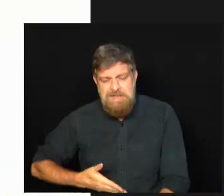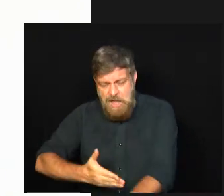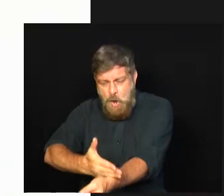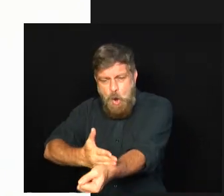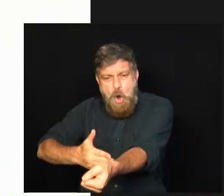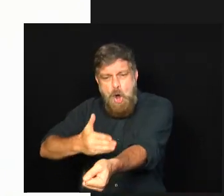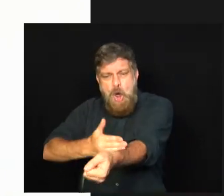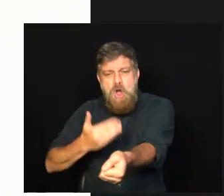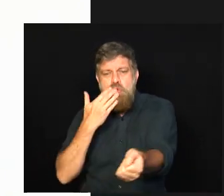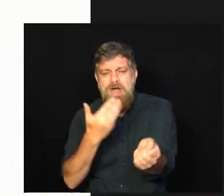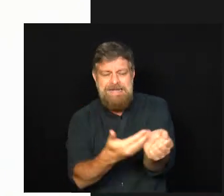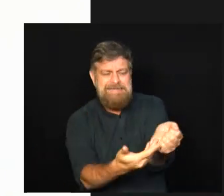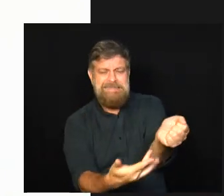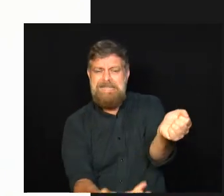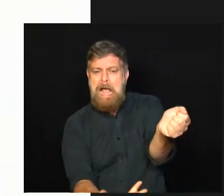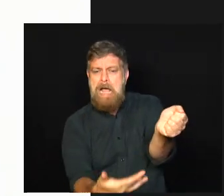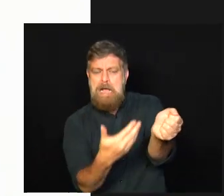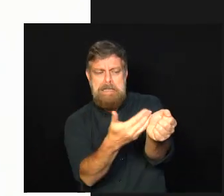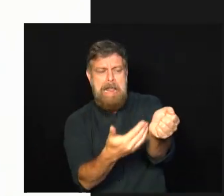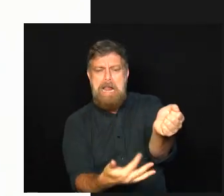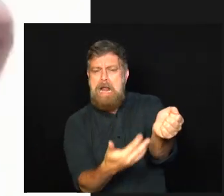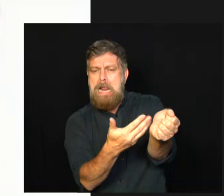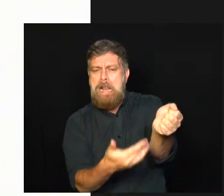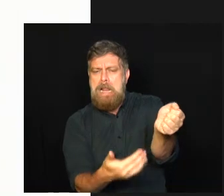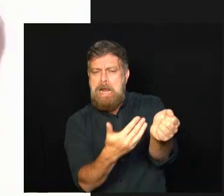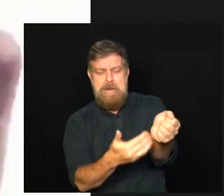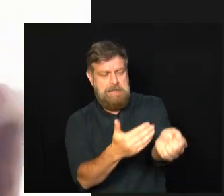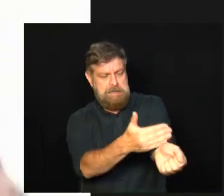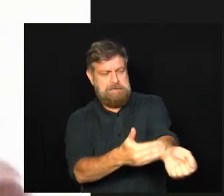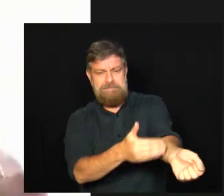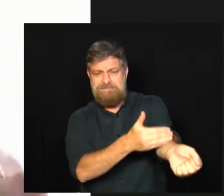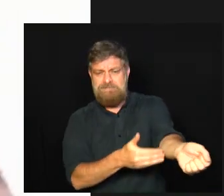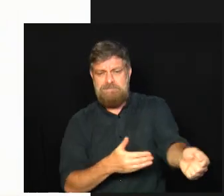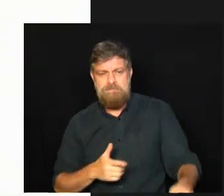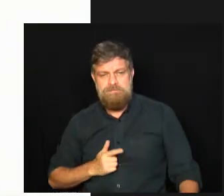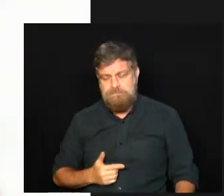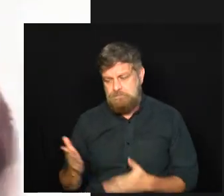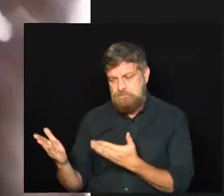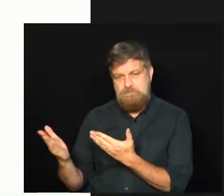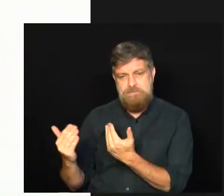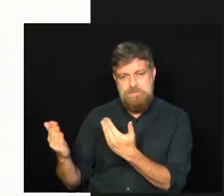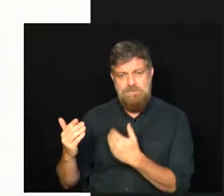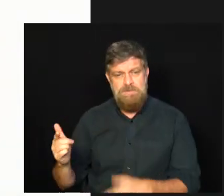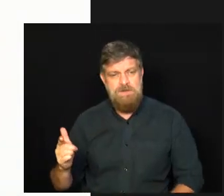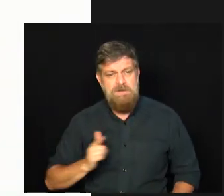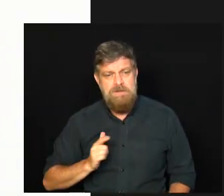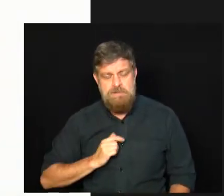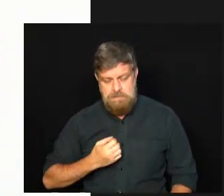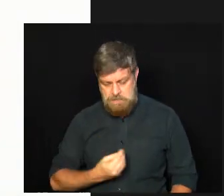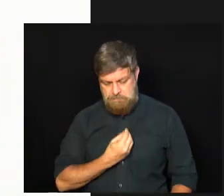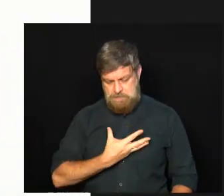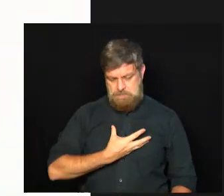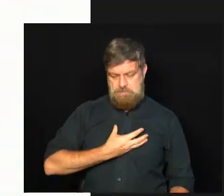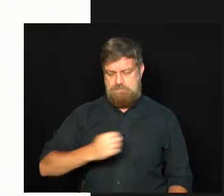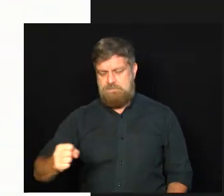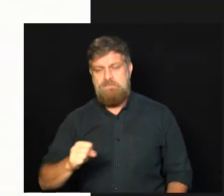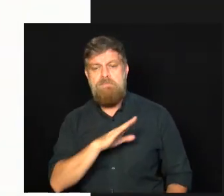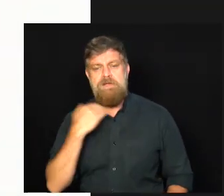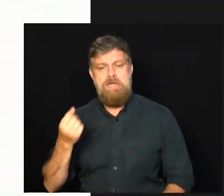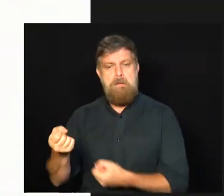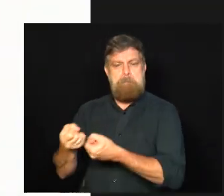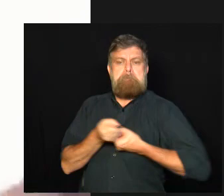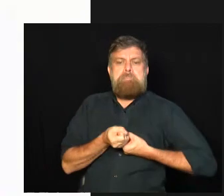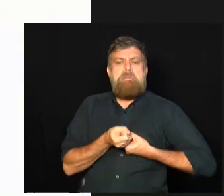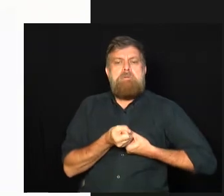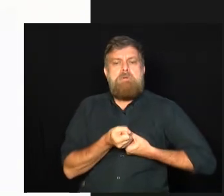mutilam, né? Mutiladas, jovens que estão se suicidando,